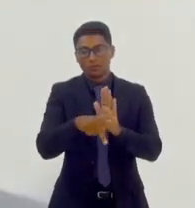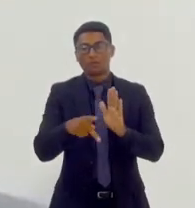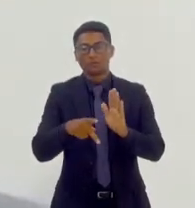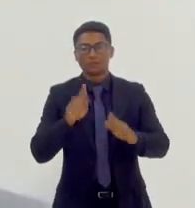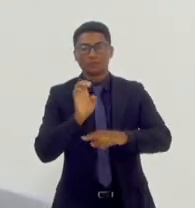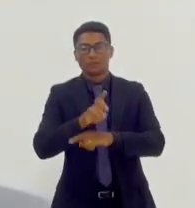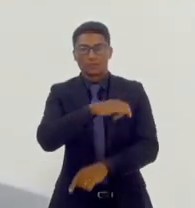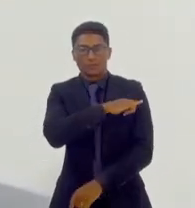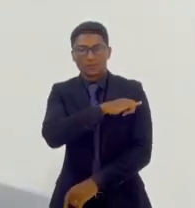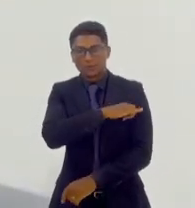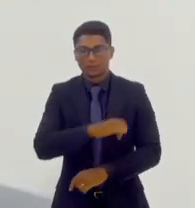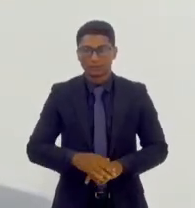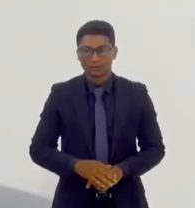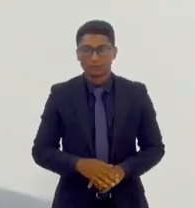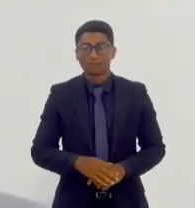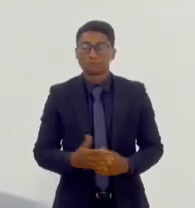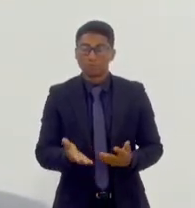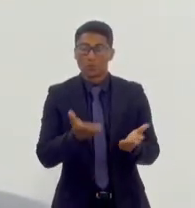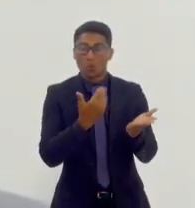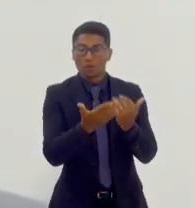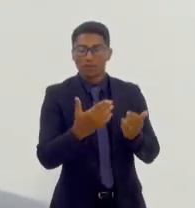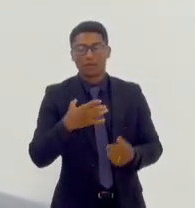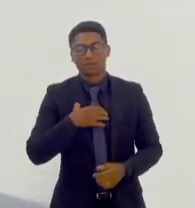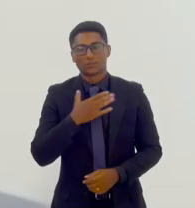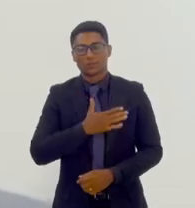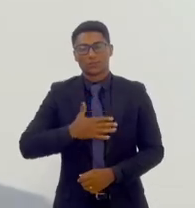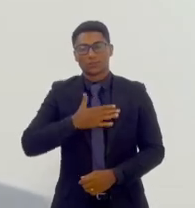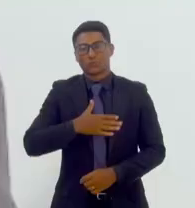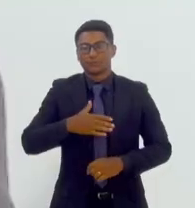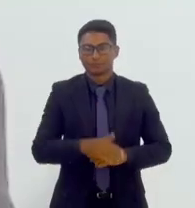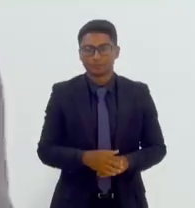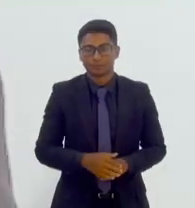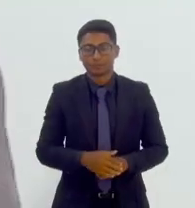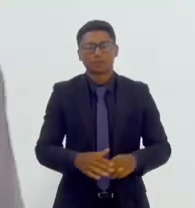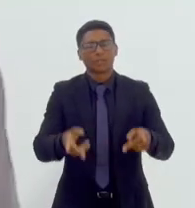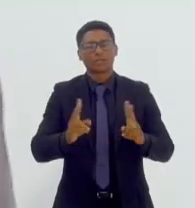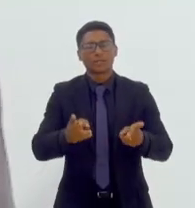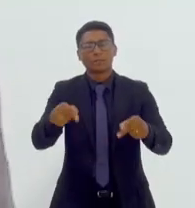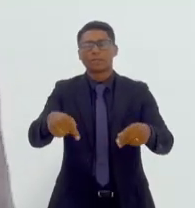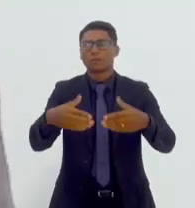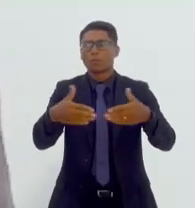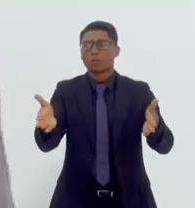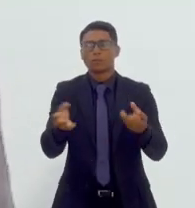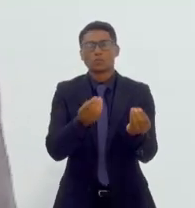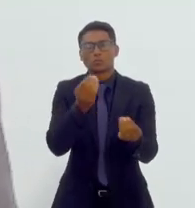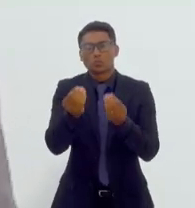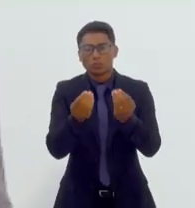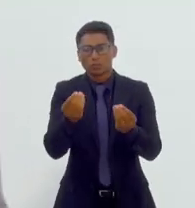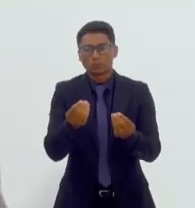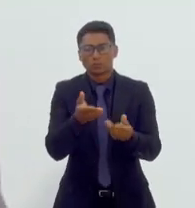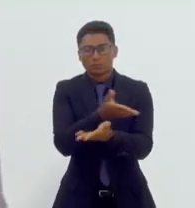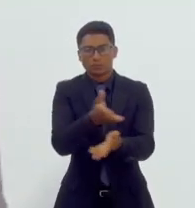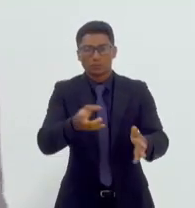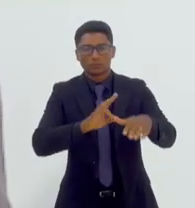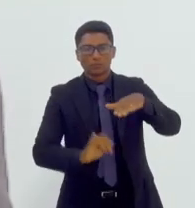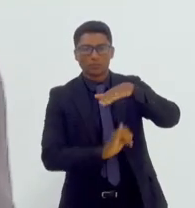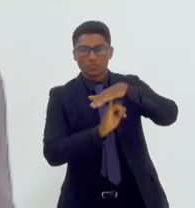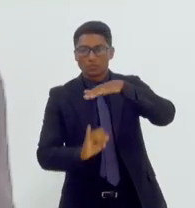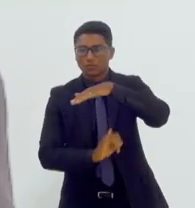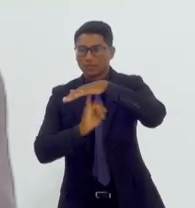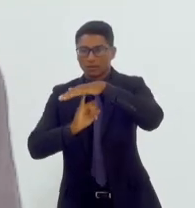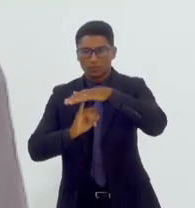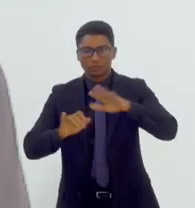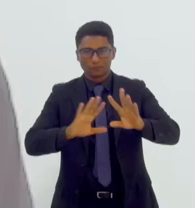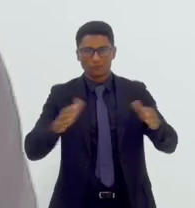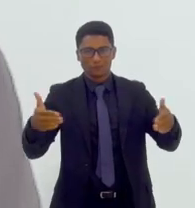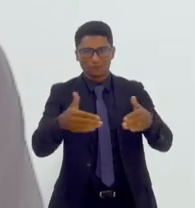do Rio de Janeiro, e vai ser um prazer conversar com vocês. A gente sempre abre aqui a nossa agenda falando sobre a atuação das instituições que compõem